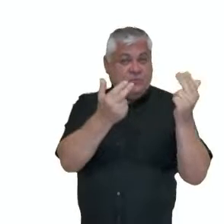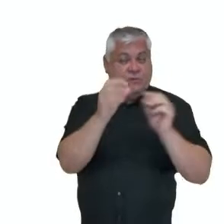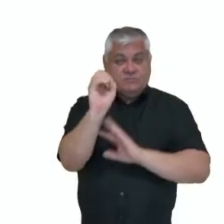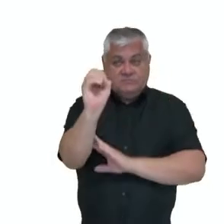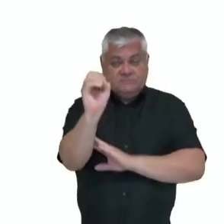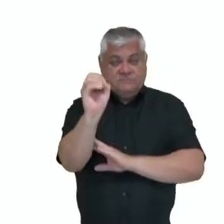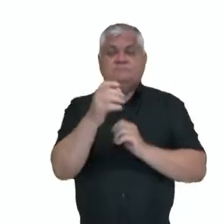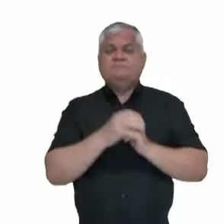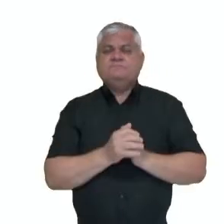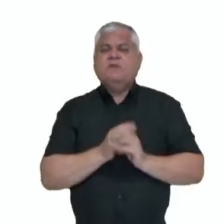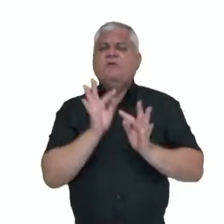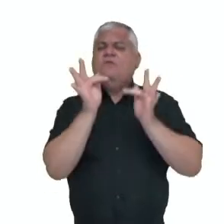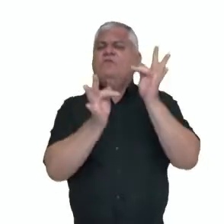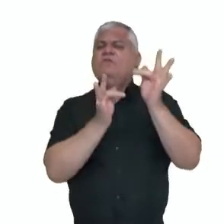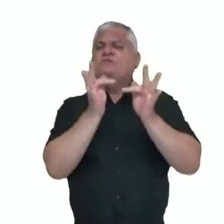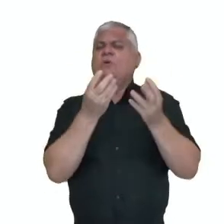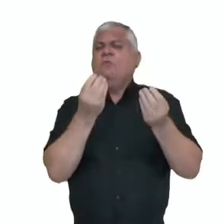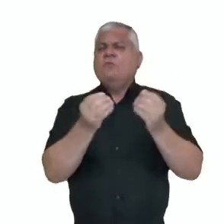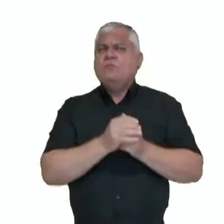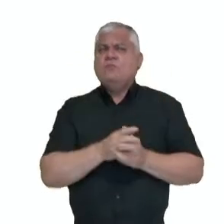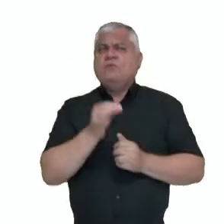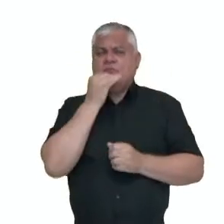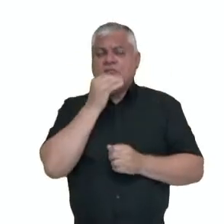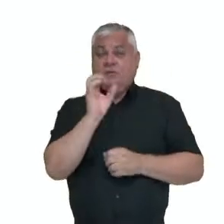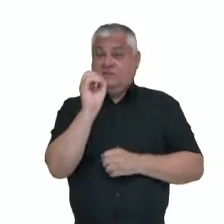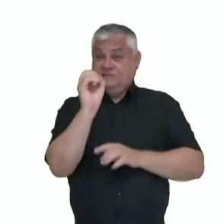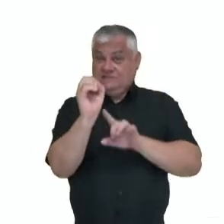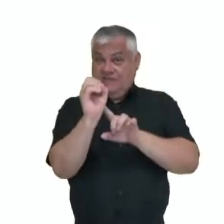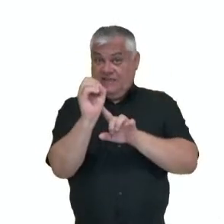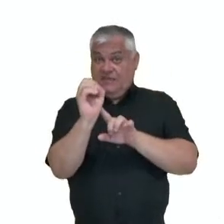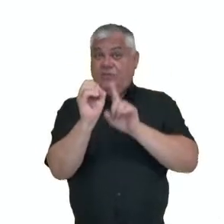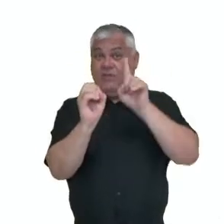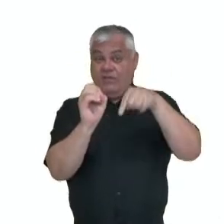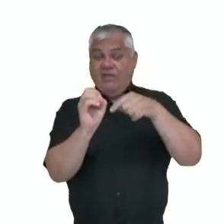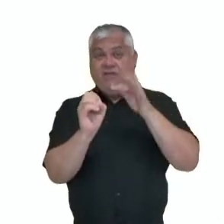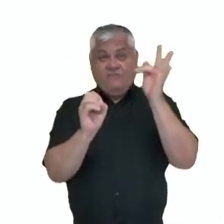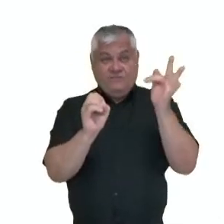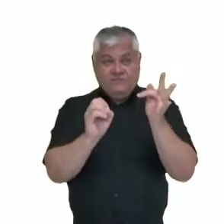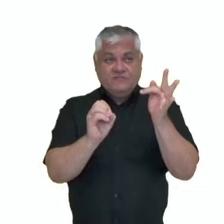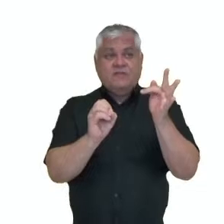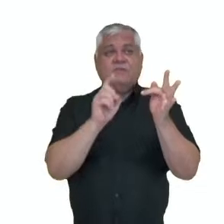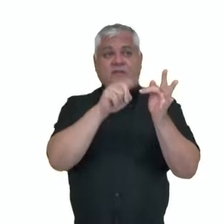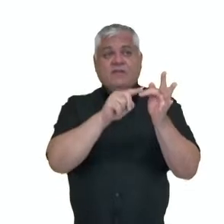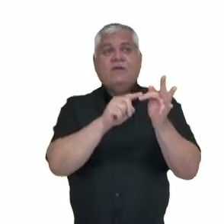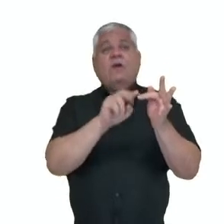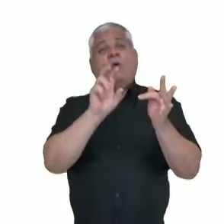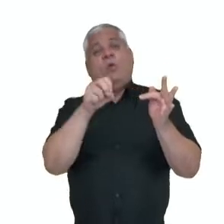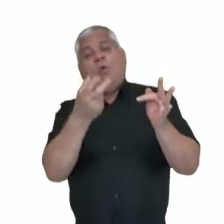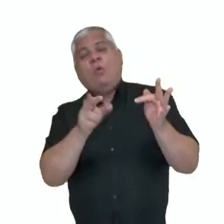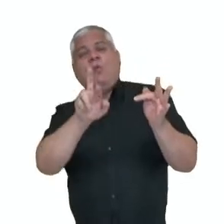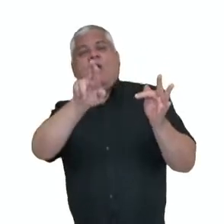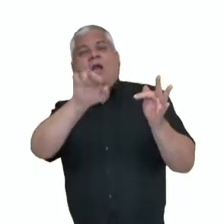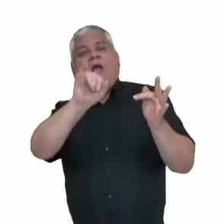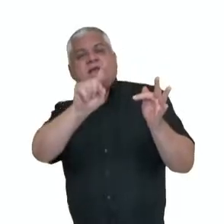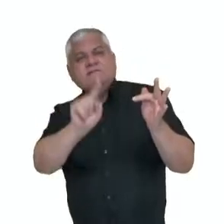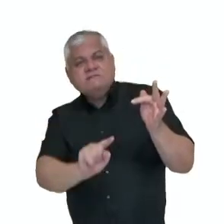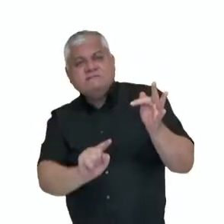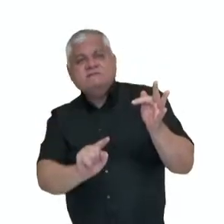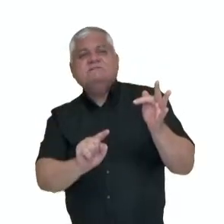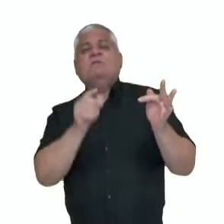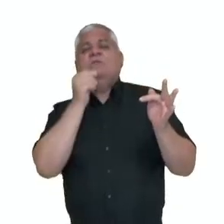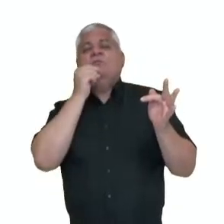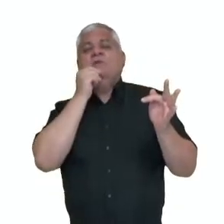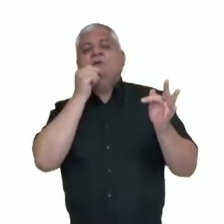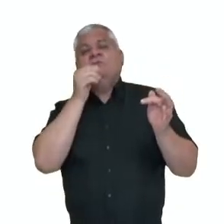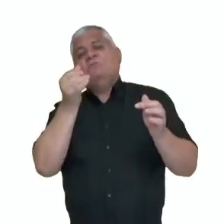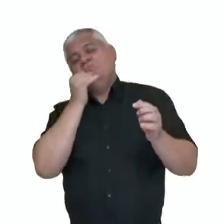0. Então, denomina-se zero de uma função, é o zero ou a raiz da função,